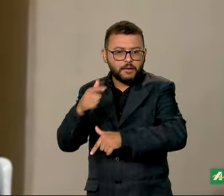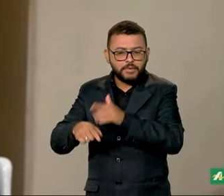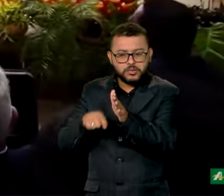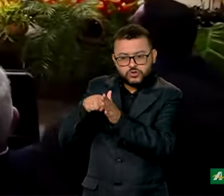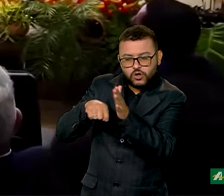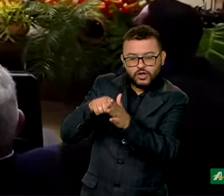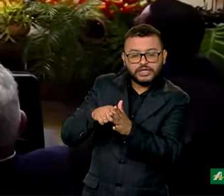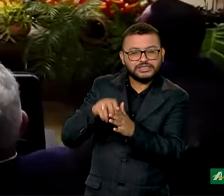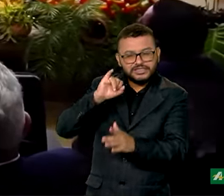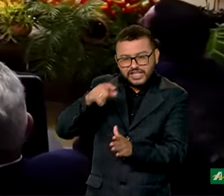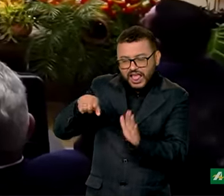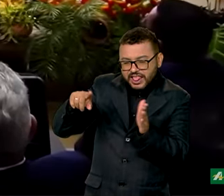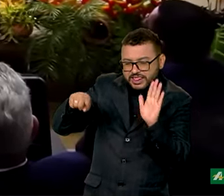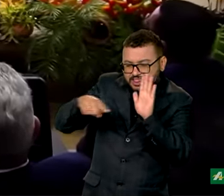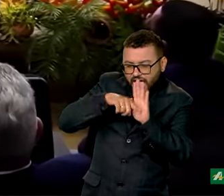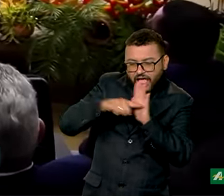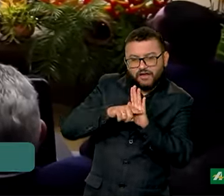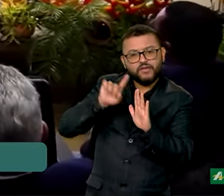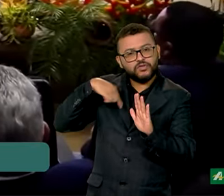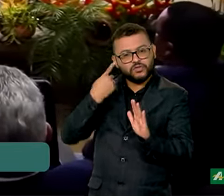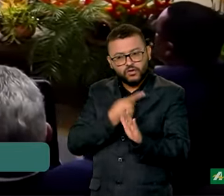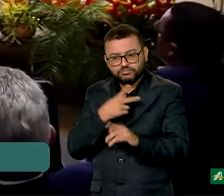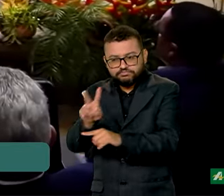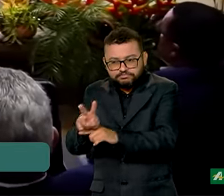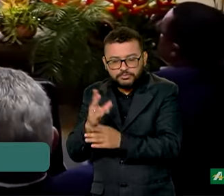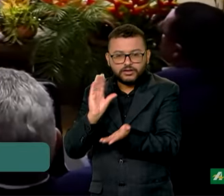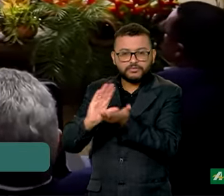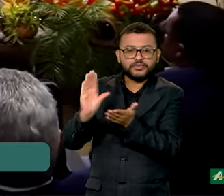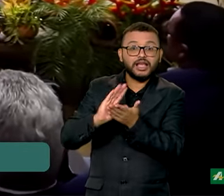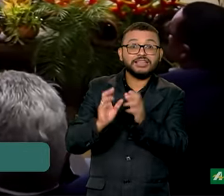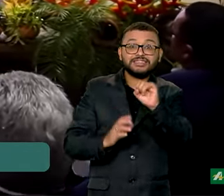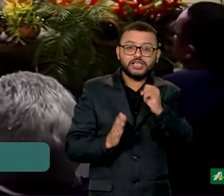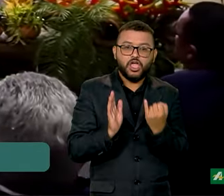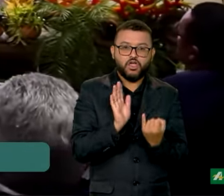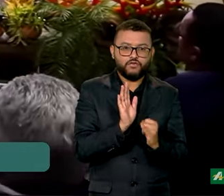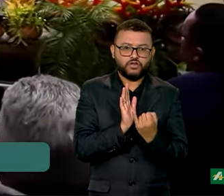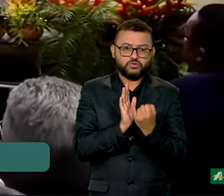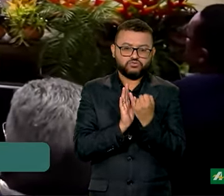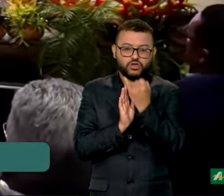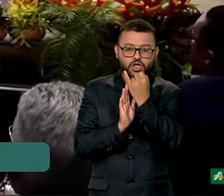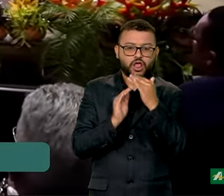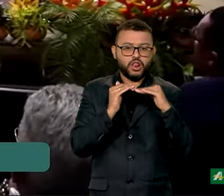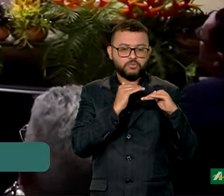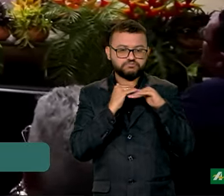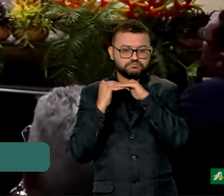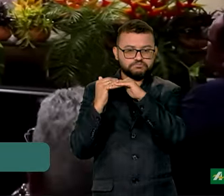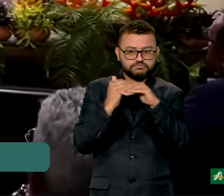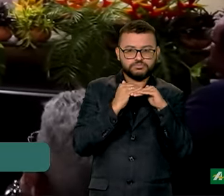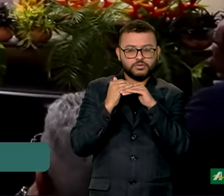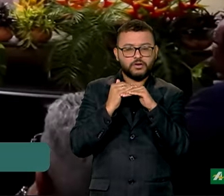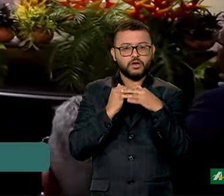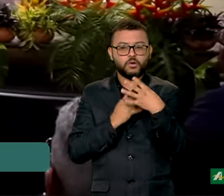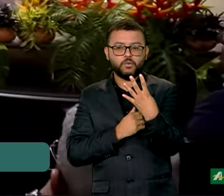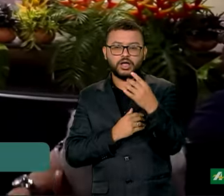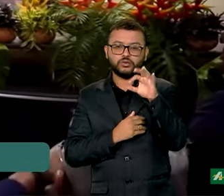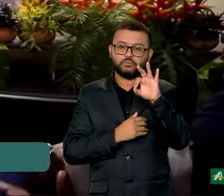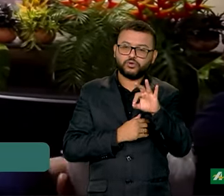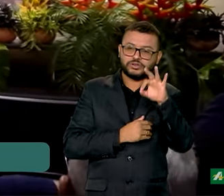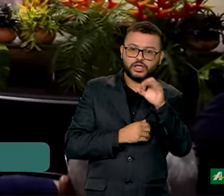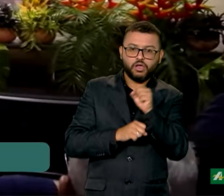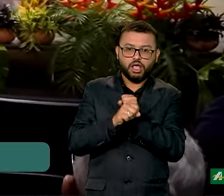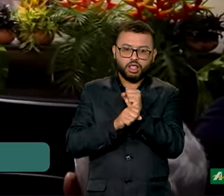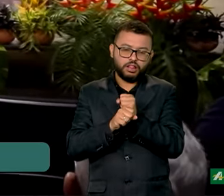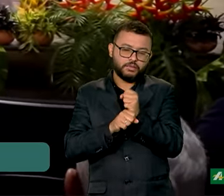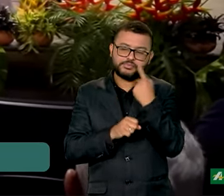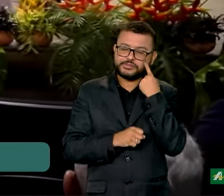negativos se nós temos uma inflação graças a Deus e muito trabalho estabilizado em torno de 4% ao ano